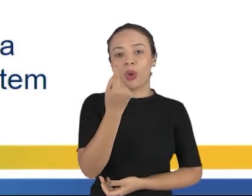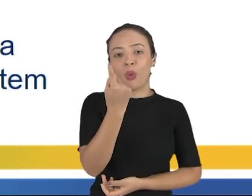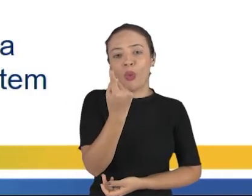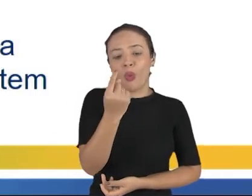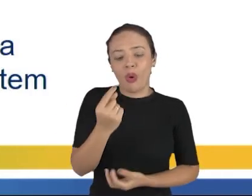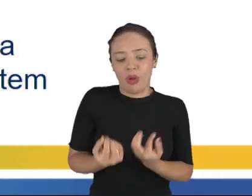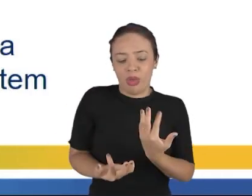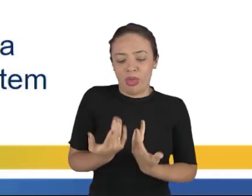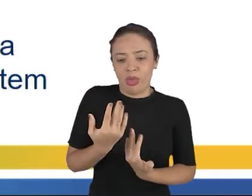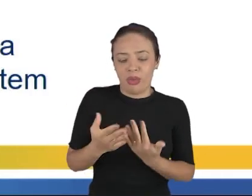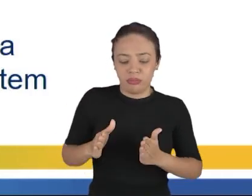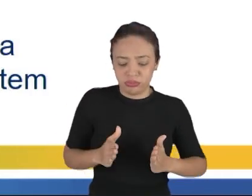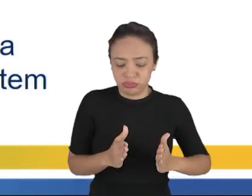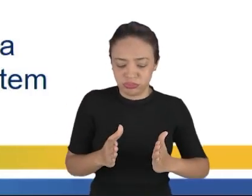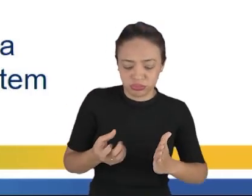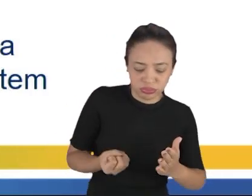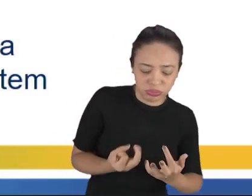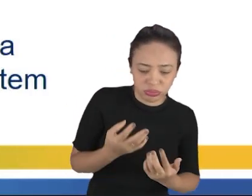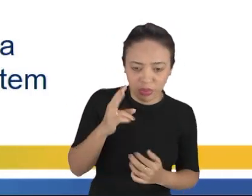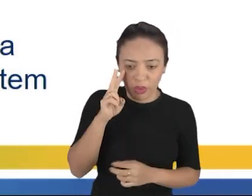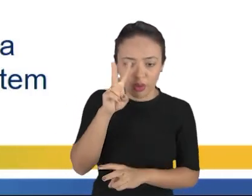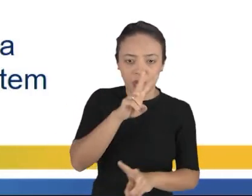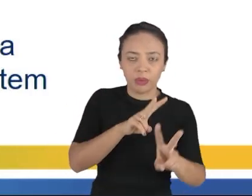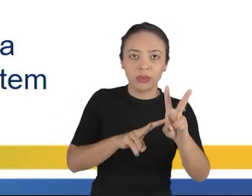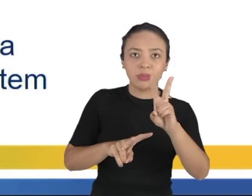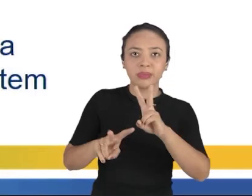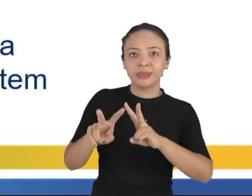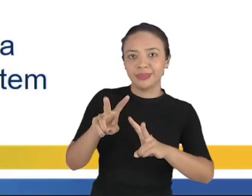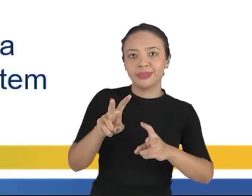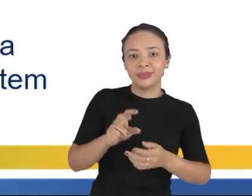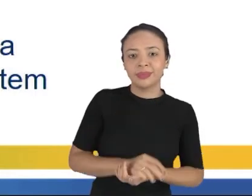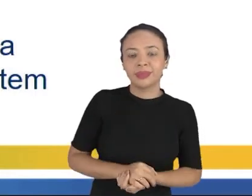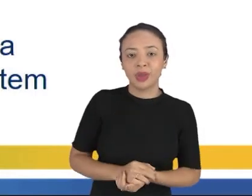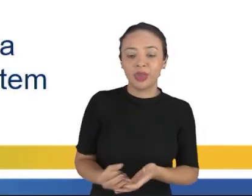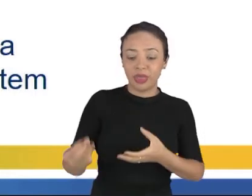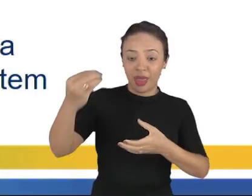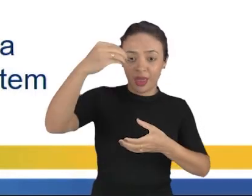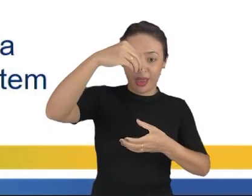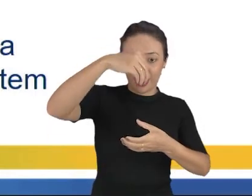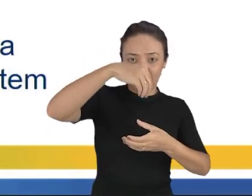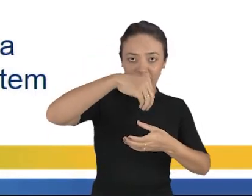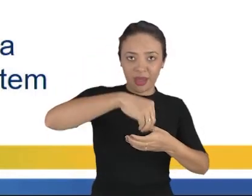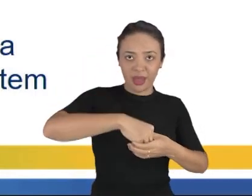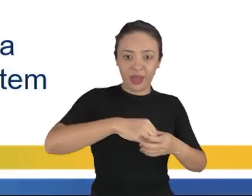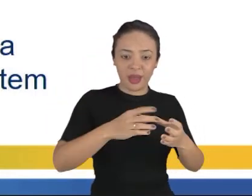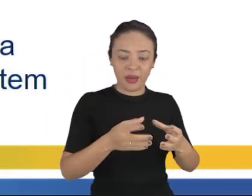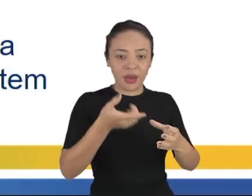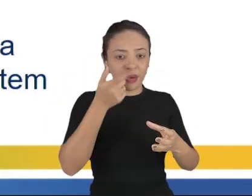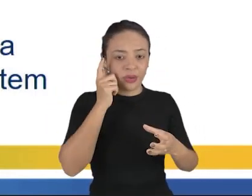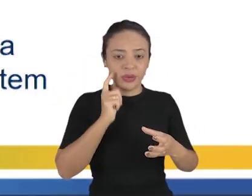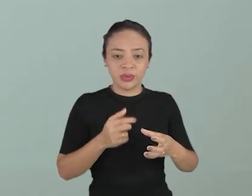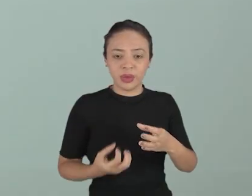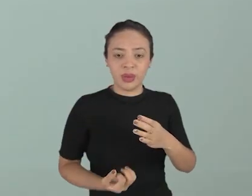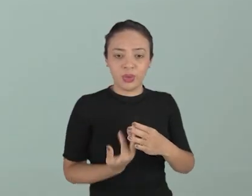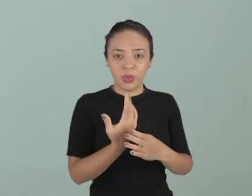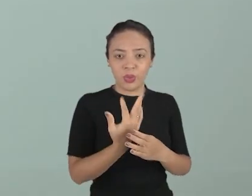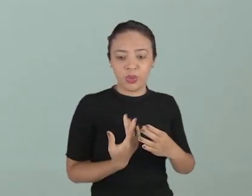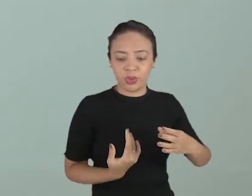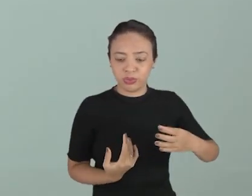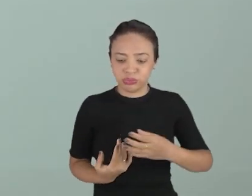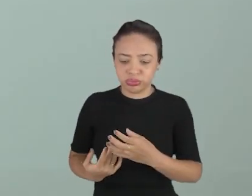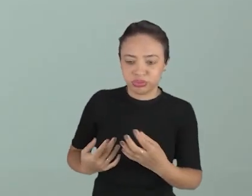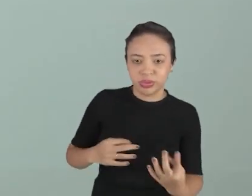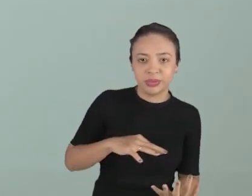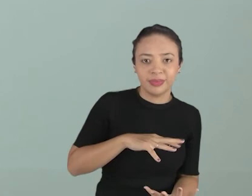caminho. Jack colocou a queima dentro de um nabo esculpido para preservar a chama e tem perambulado pela terra. E daí